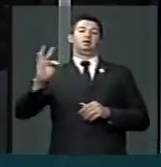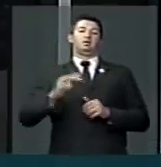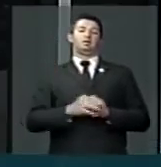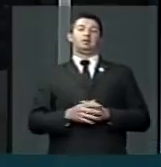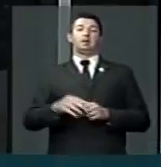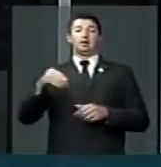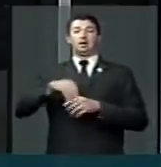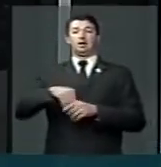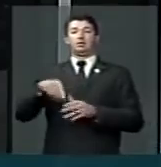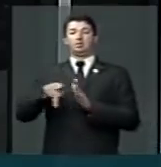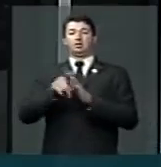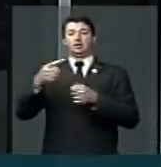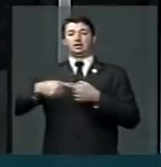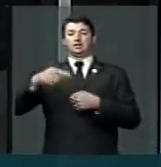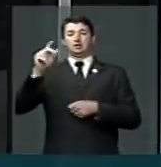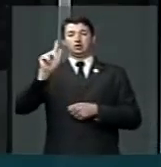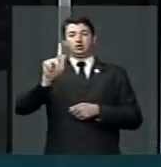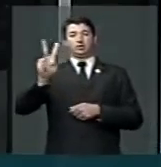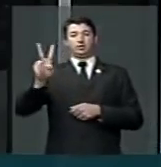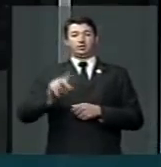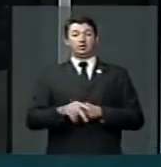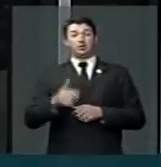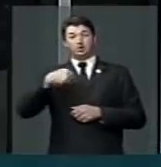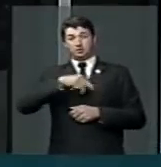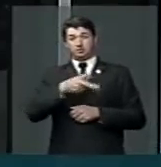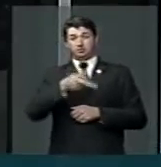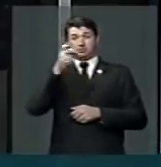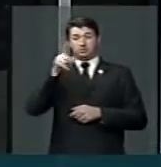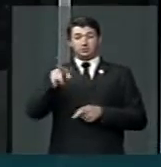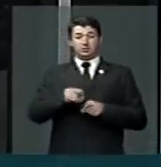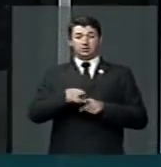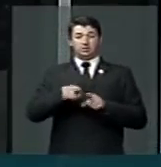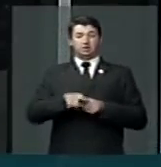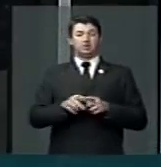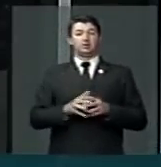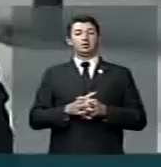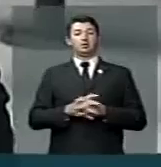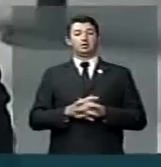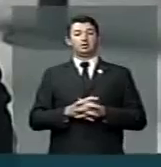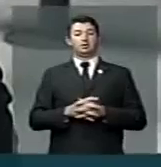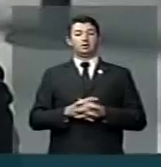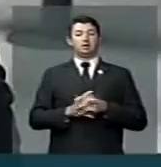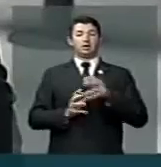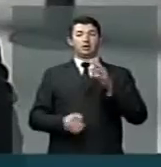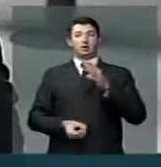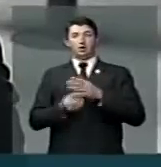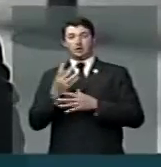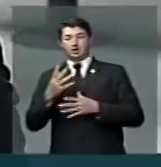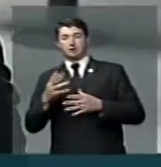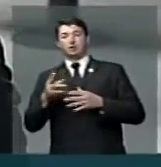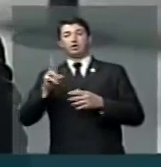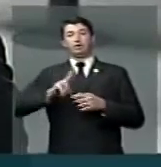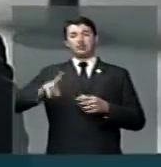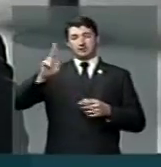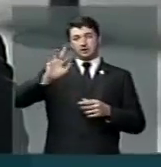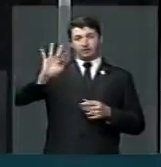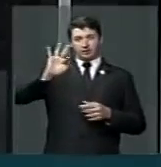Governador Valadares. Temos acompanhado também, desde o início, o processo de implantação da nossa Universidade